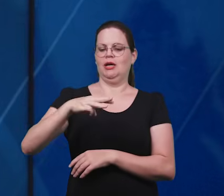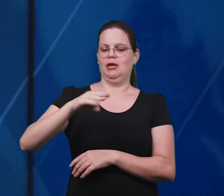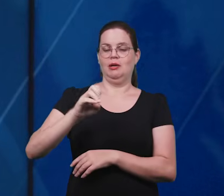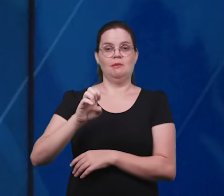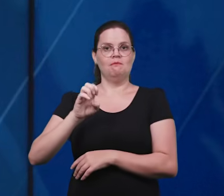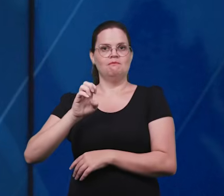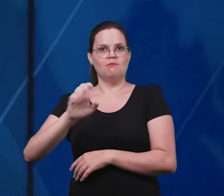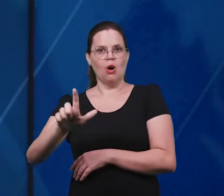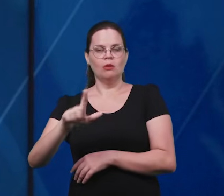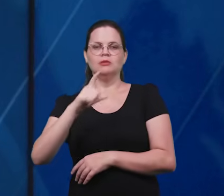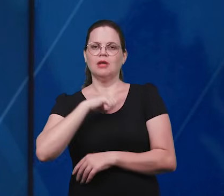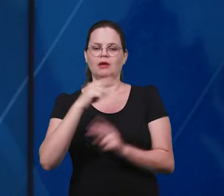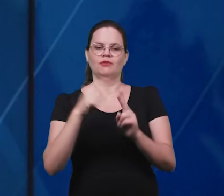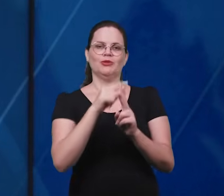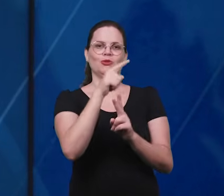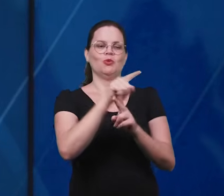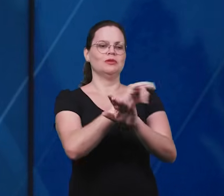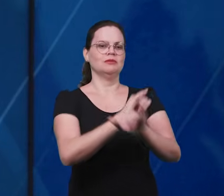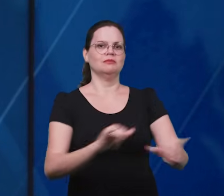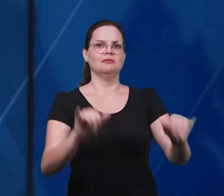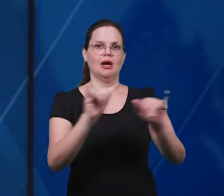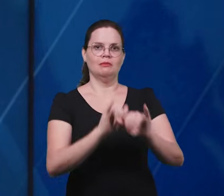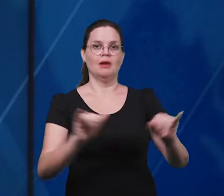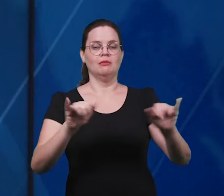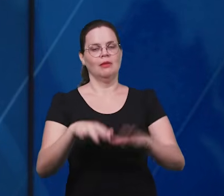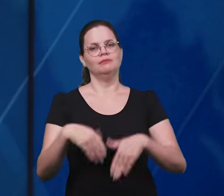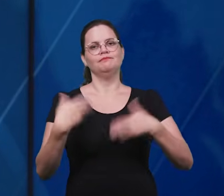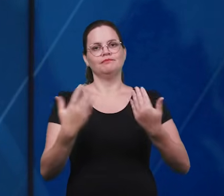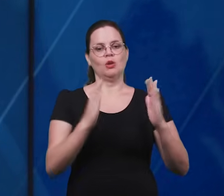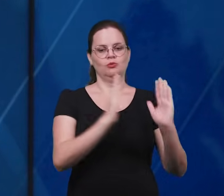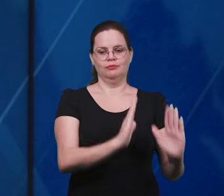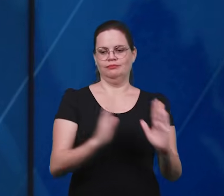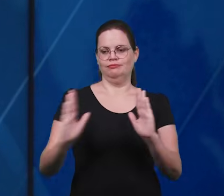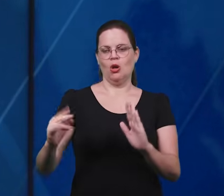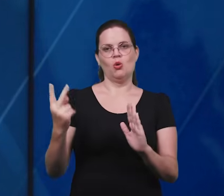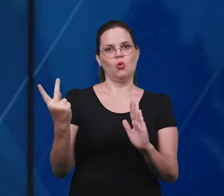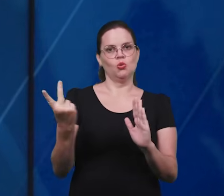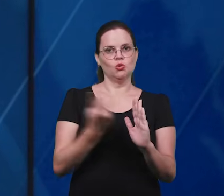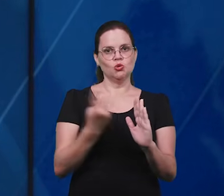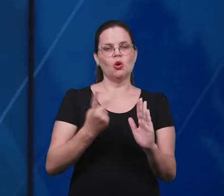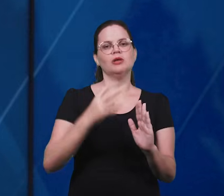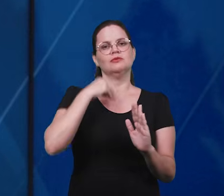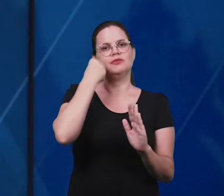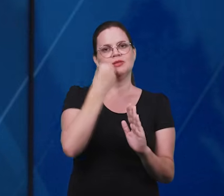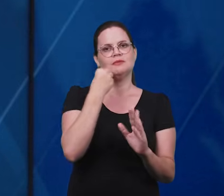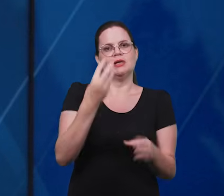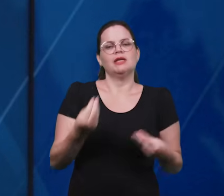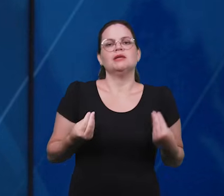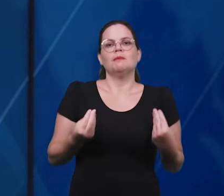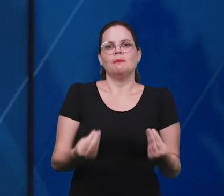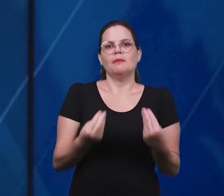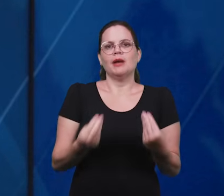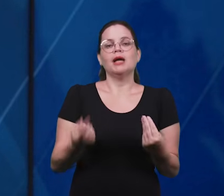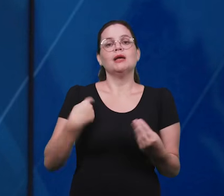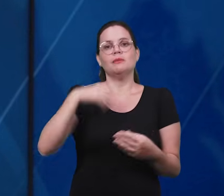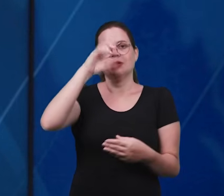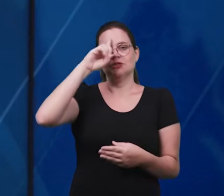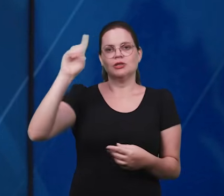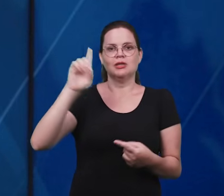a longa jornada do caminhar de Deus com o seu povo, desde a libertação do cativeiro do